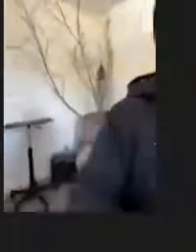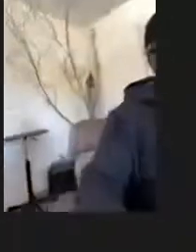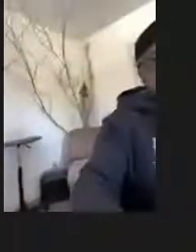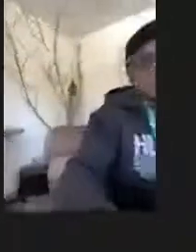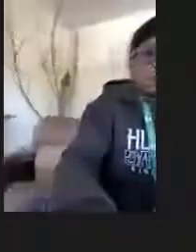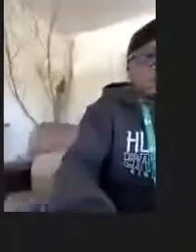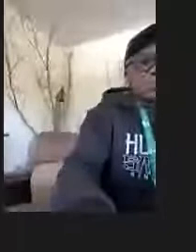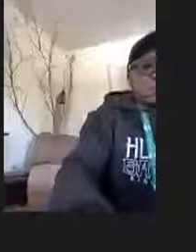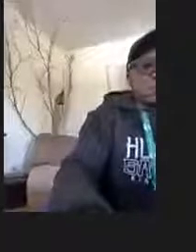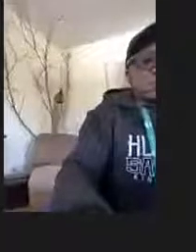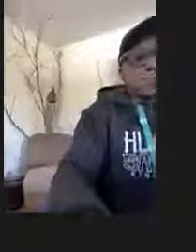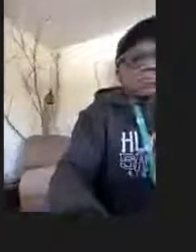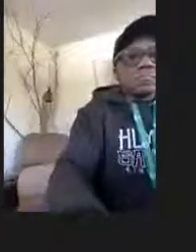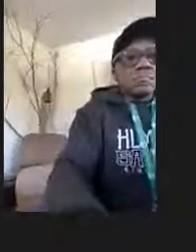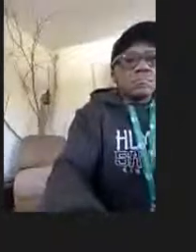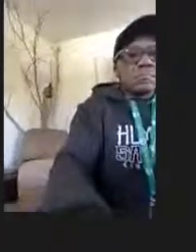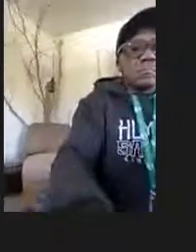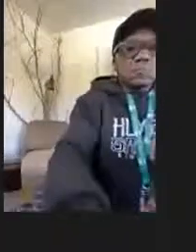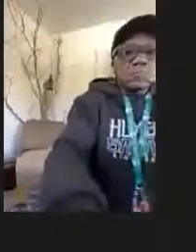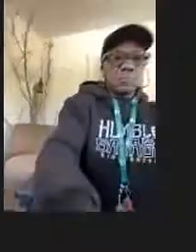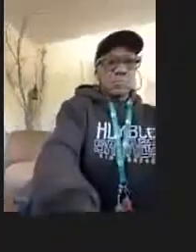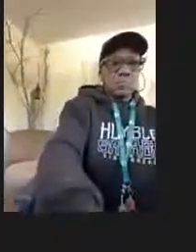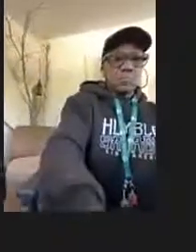também linguagem gestual.